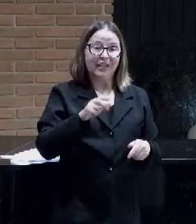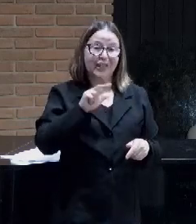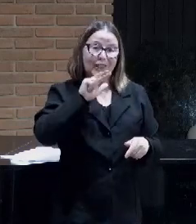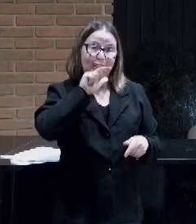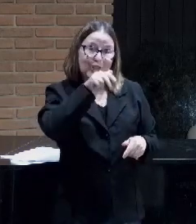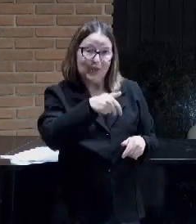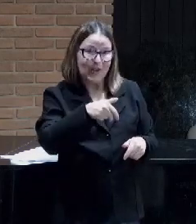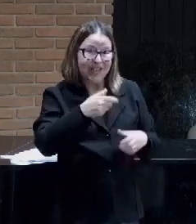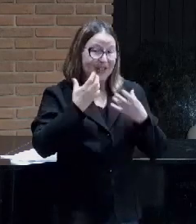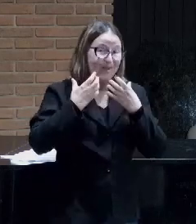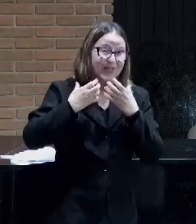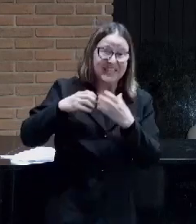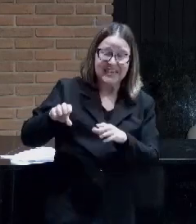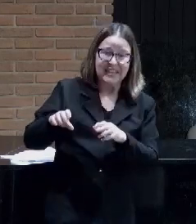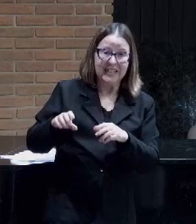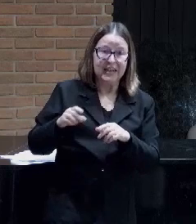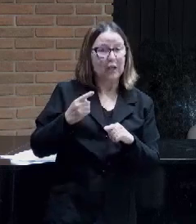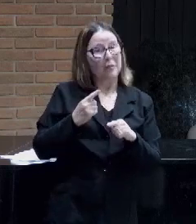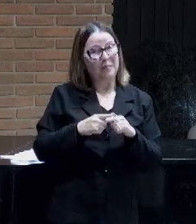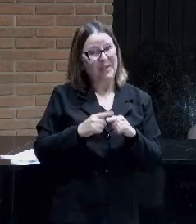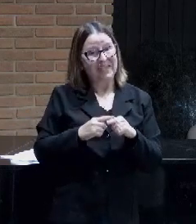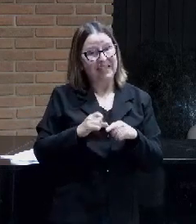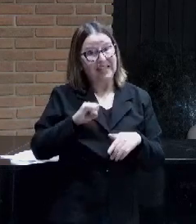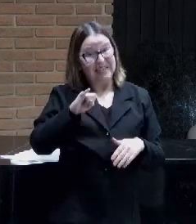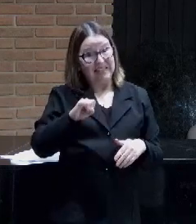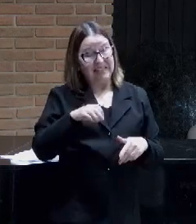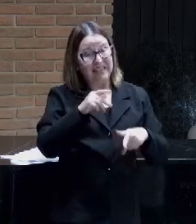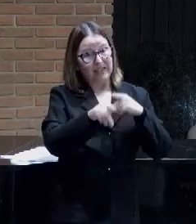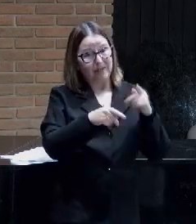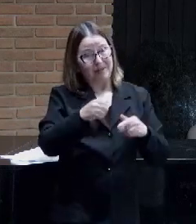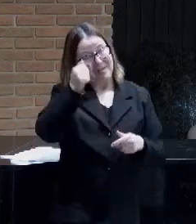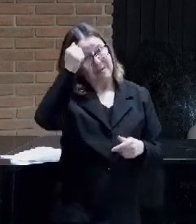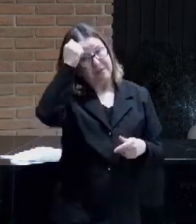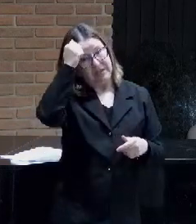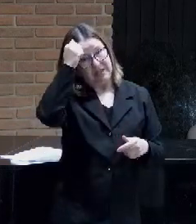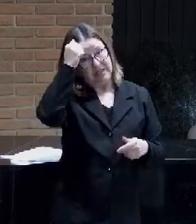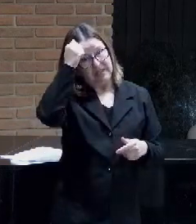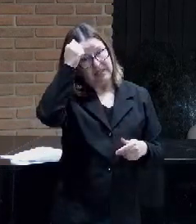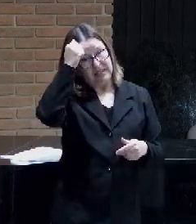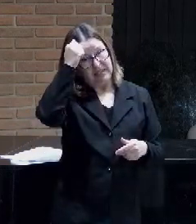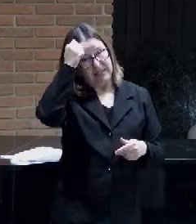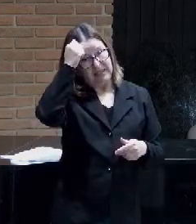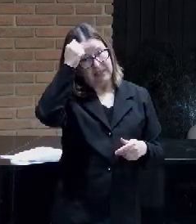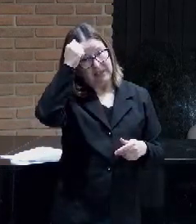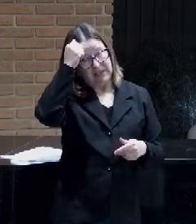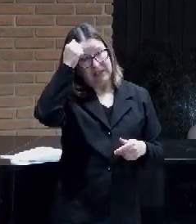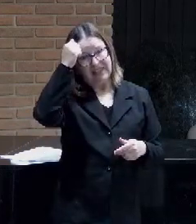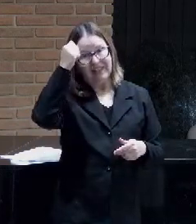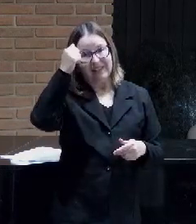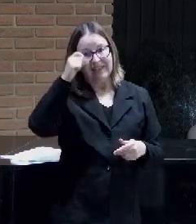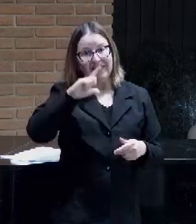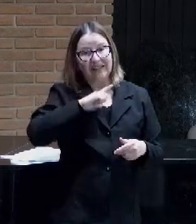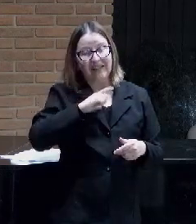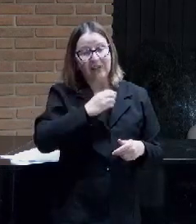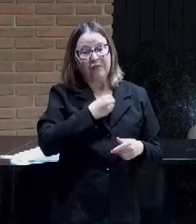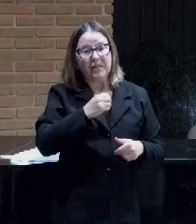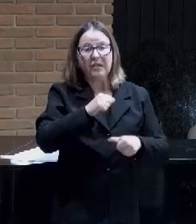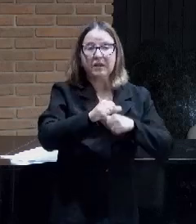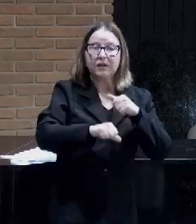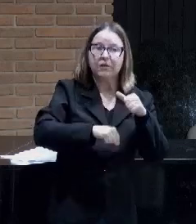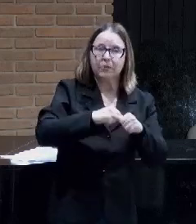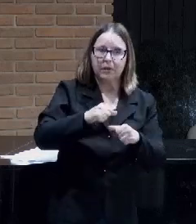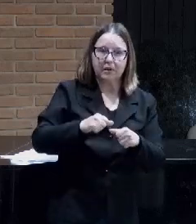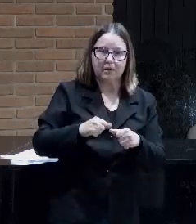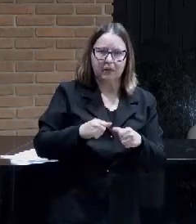de seus pecados, Deus os perdoaria graciosamente. Olha que loucura, Jonas, que cria no Deus de